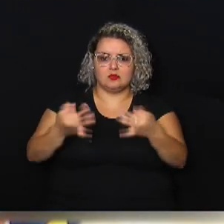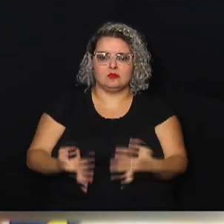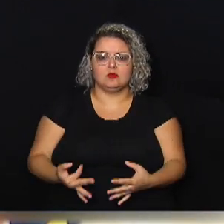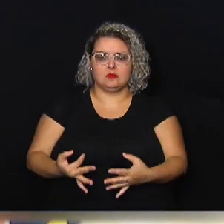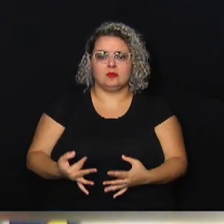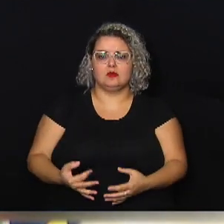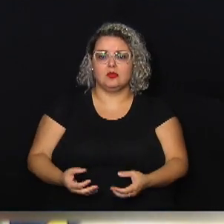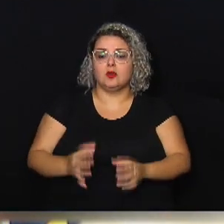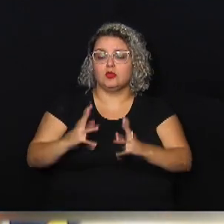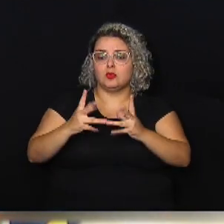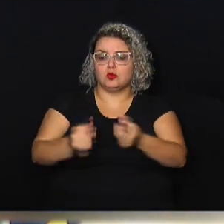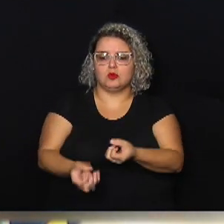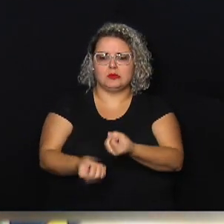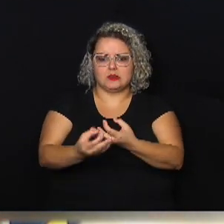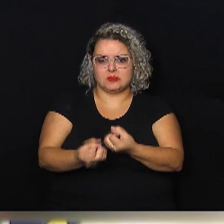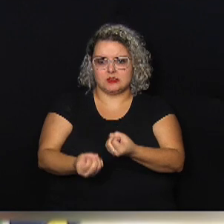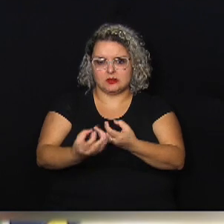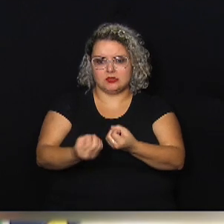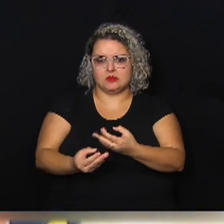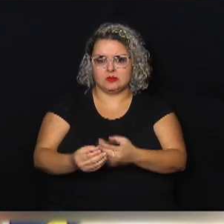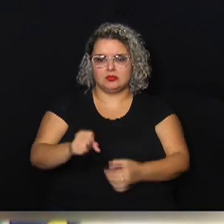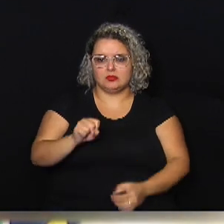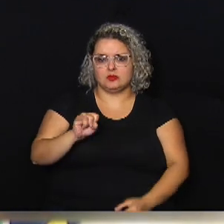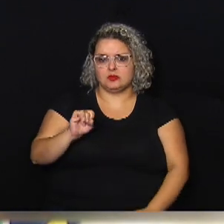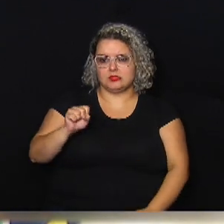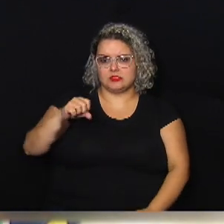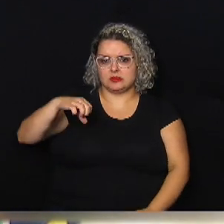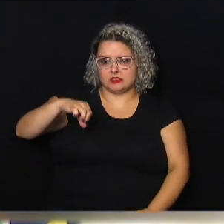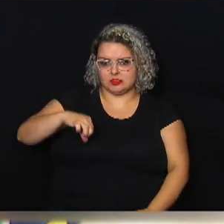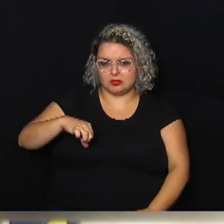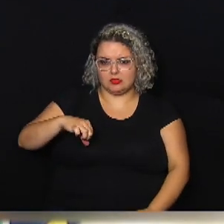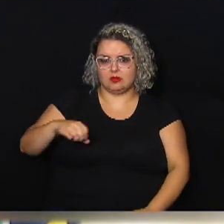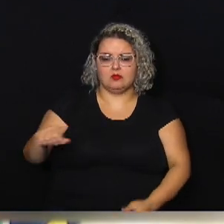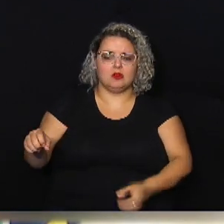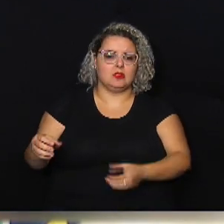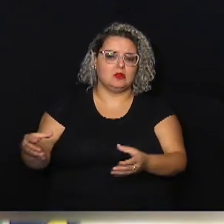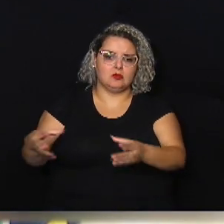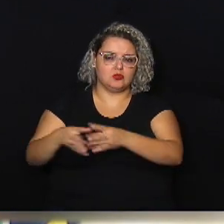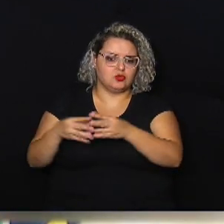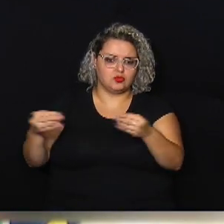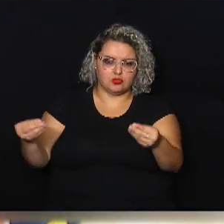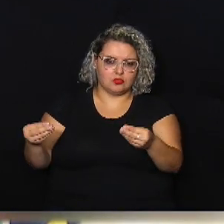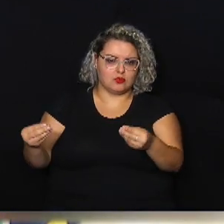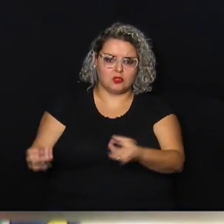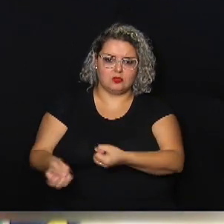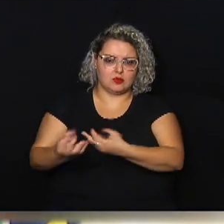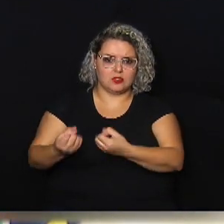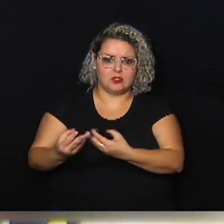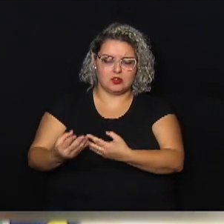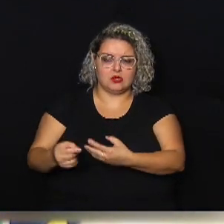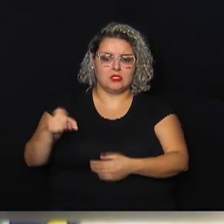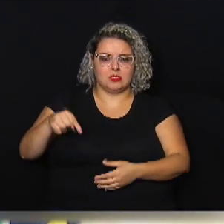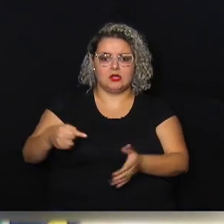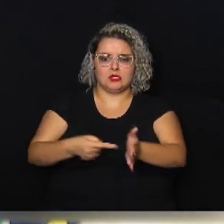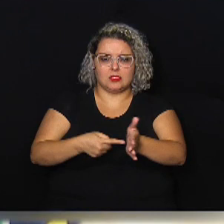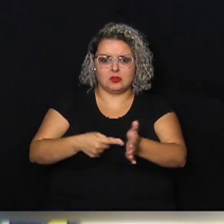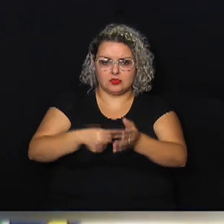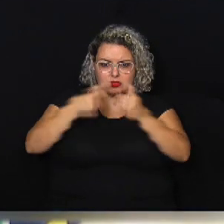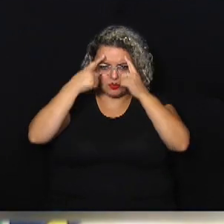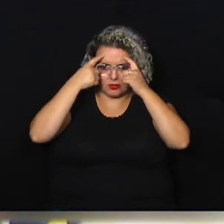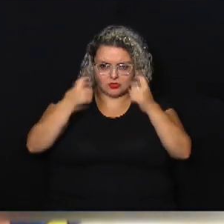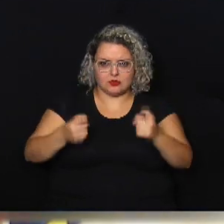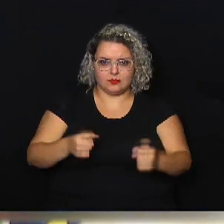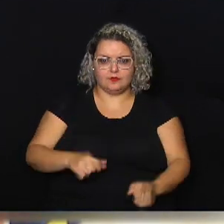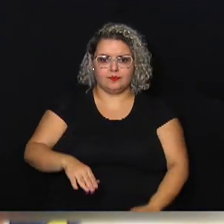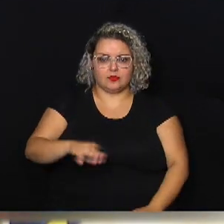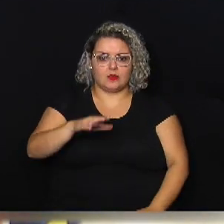de dados do SIS-9. O SIS-9 é um sistema de notificação de violência que a cidade de Campinas foi